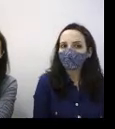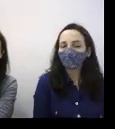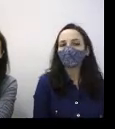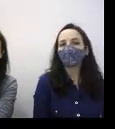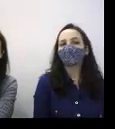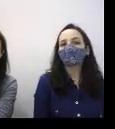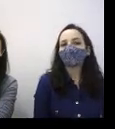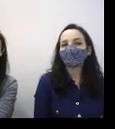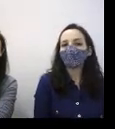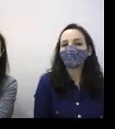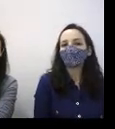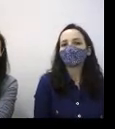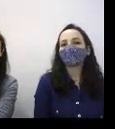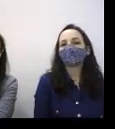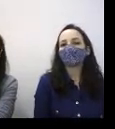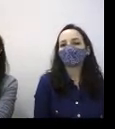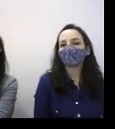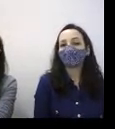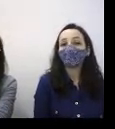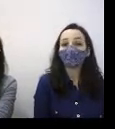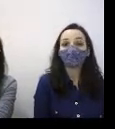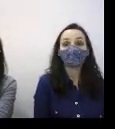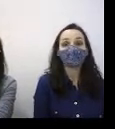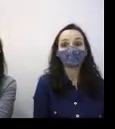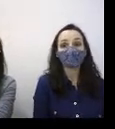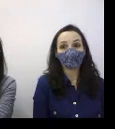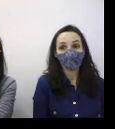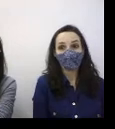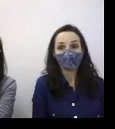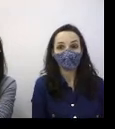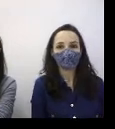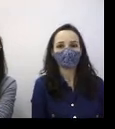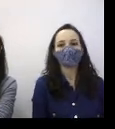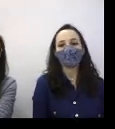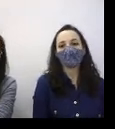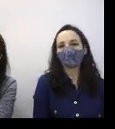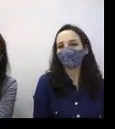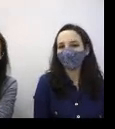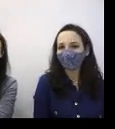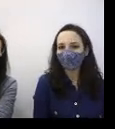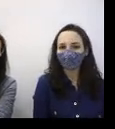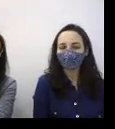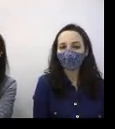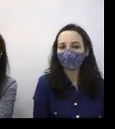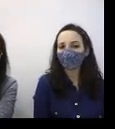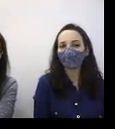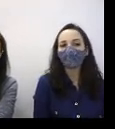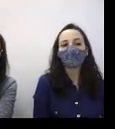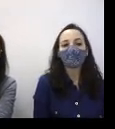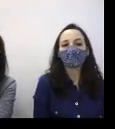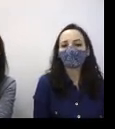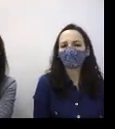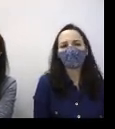Tristeza e choro, ansiedade, sentimentos de culpa, dores nas costas, fadiga,